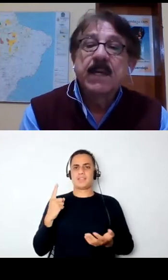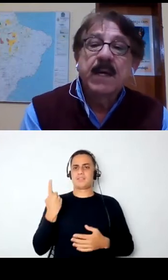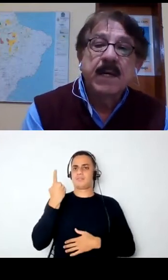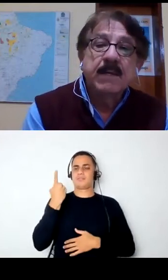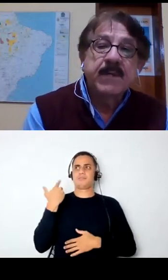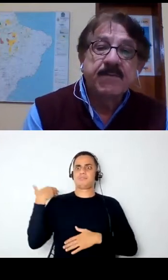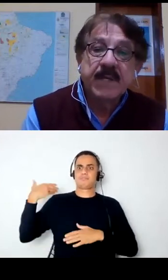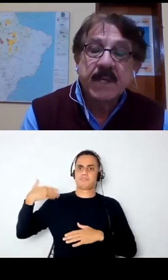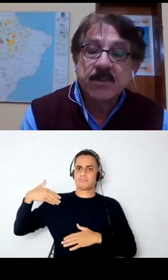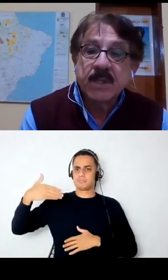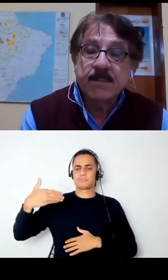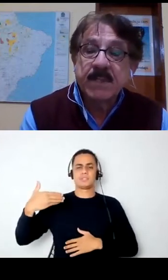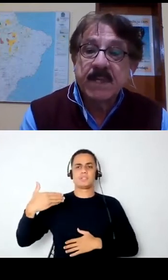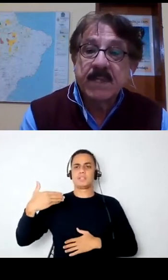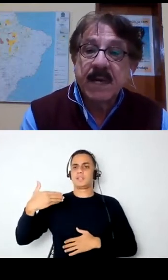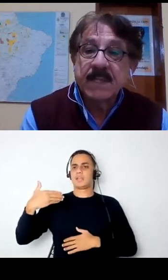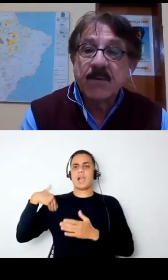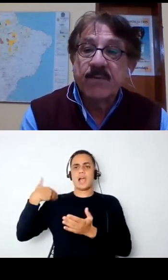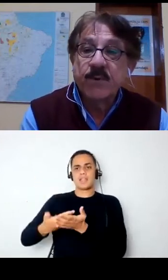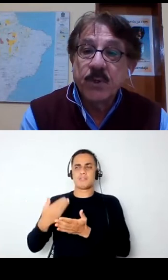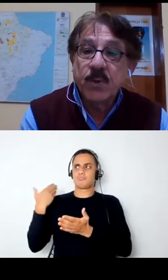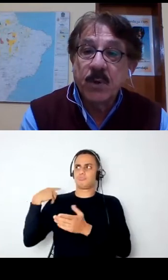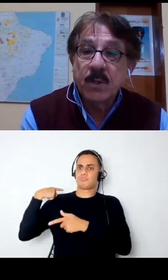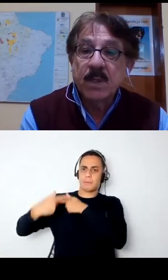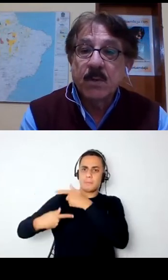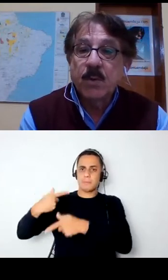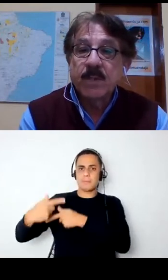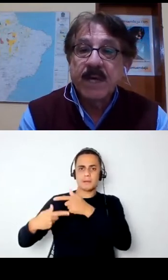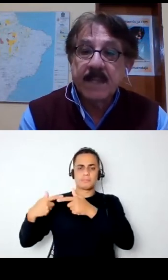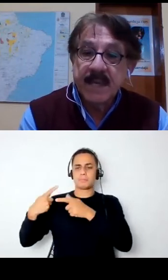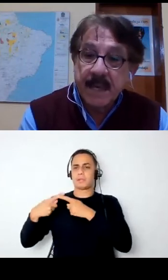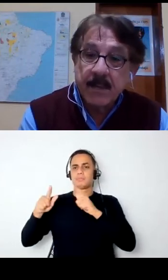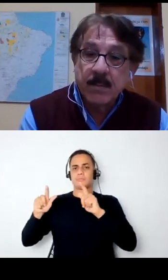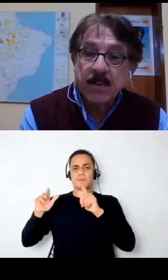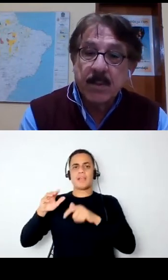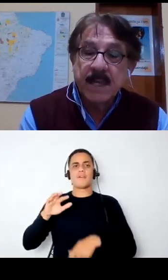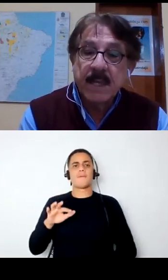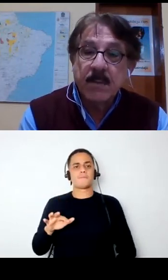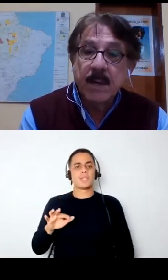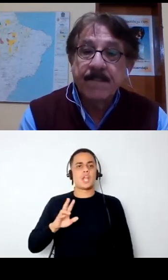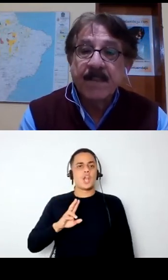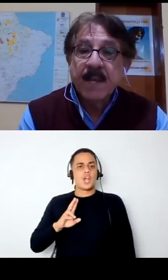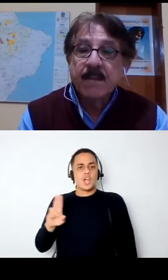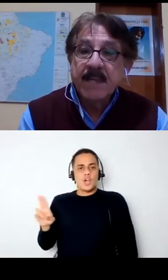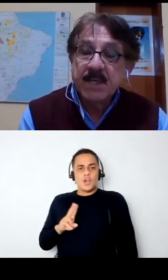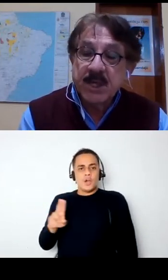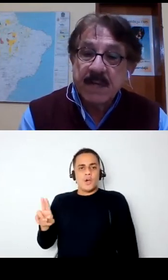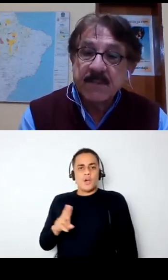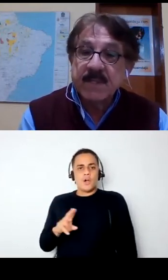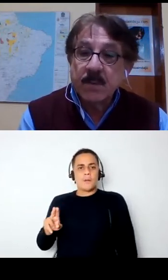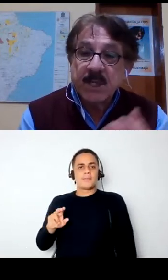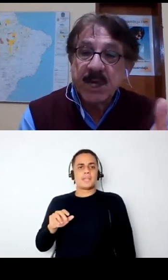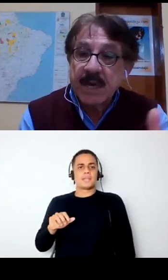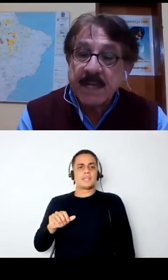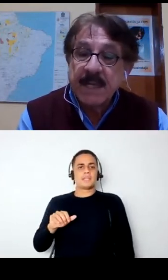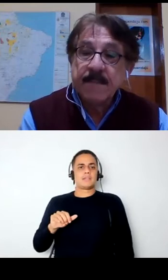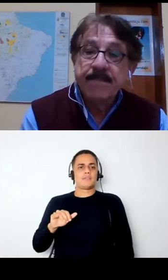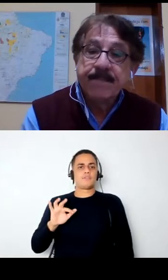ainda que vem desde os tempos ancestrais, que é o Funiô, ou Iatê, como é o nome da língua. Em Minas Gerais, vocês